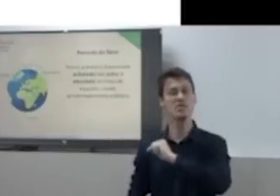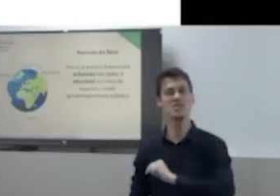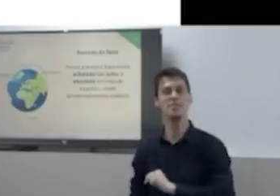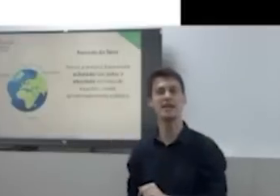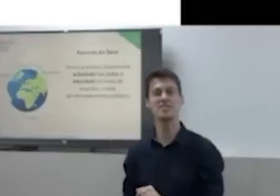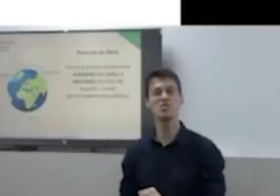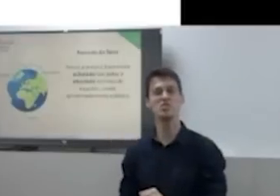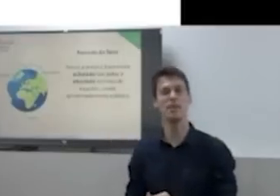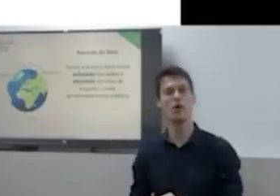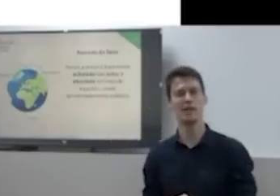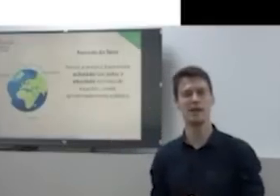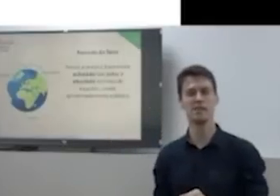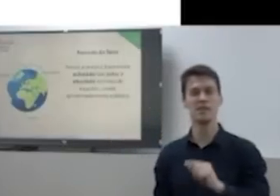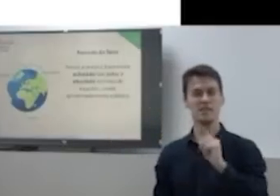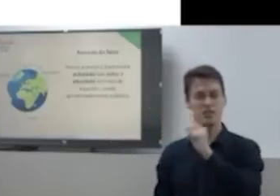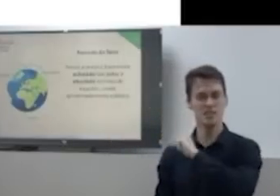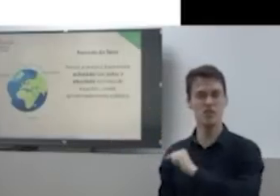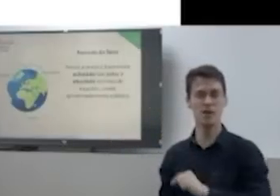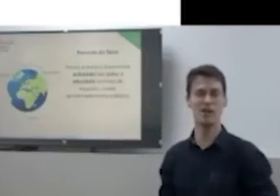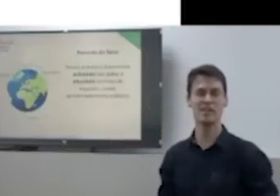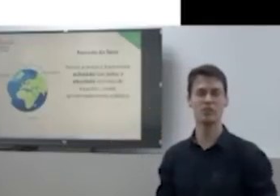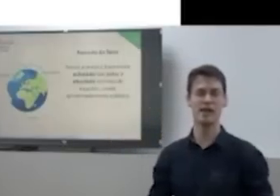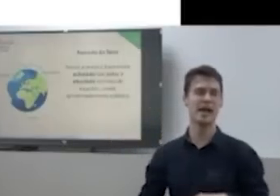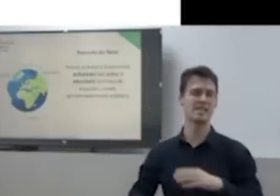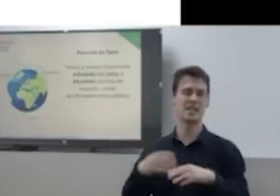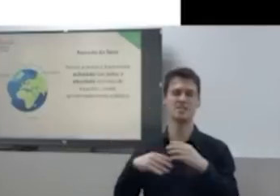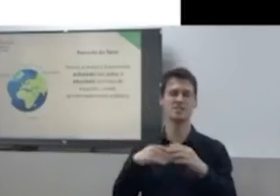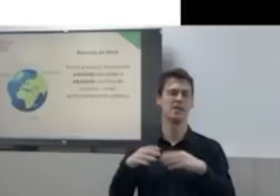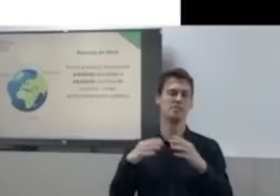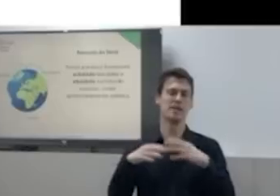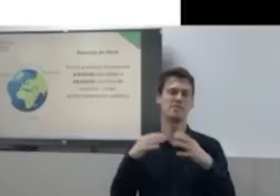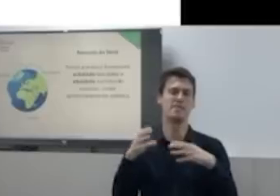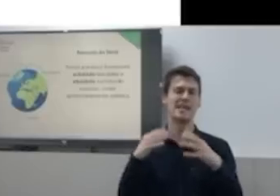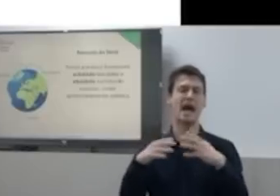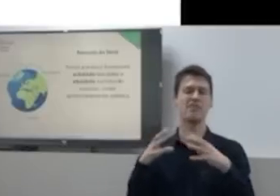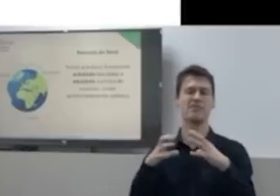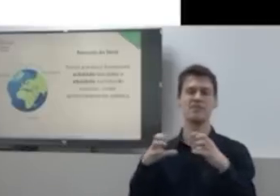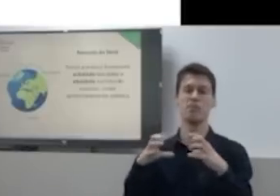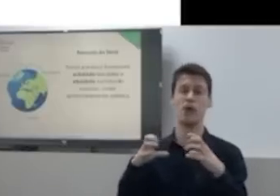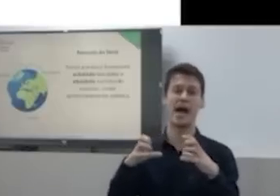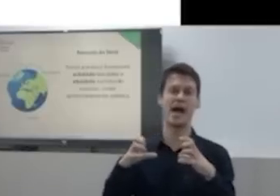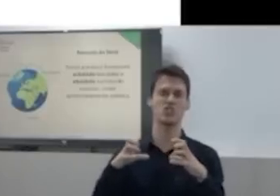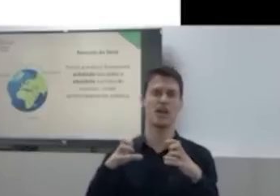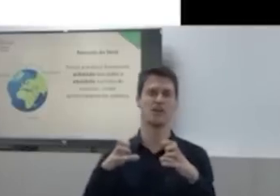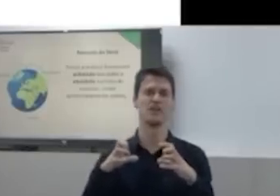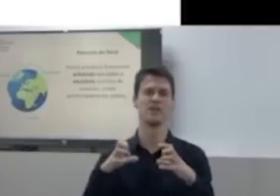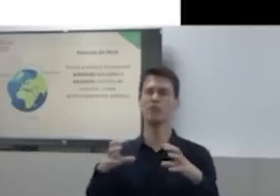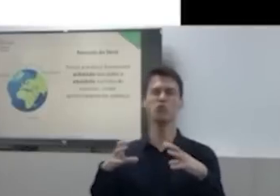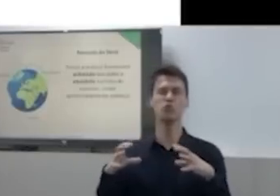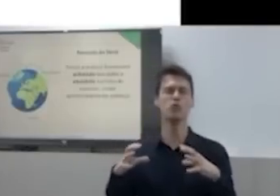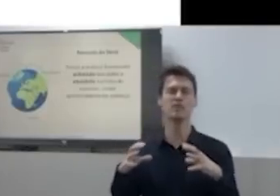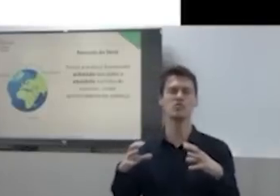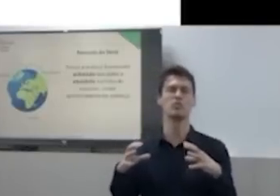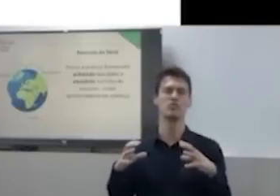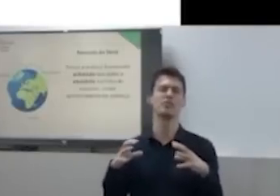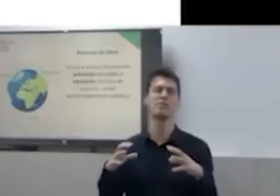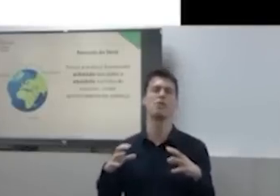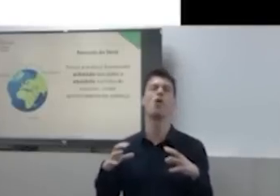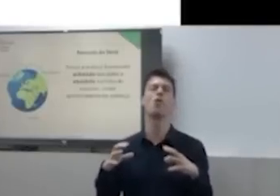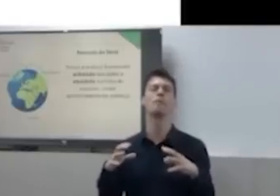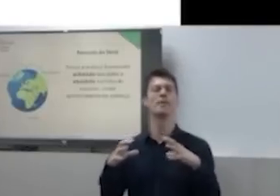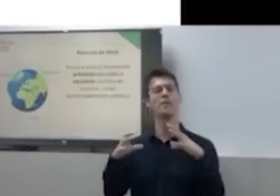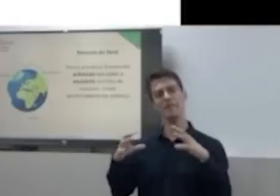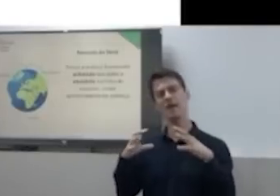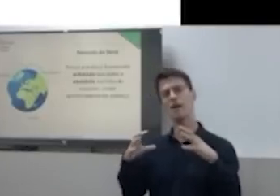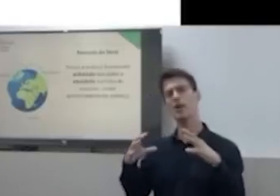gordinha. É como se você pegasse uma bola. Se você tem uma bola na tua casa, aquelas mais maleáveis de borracha, não duras como